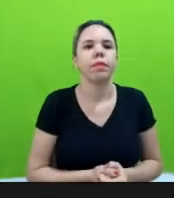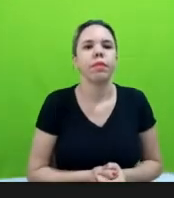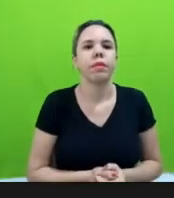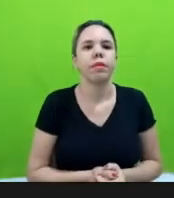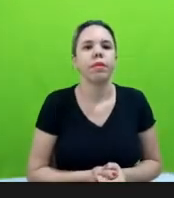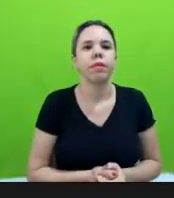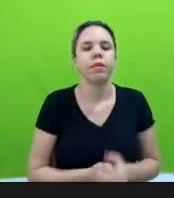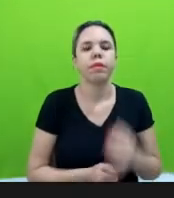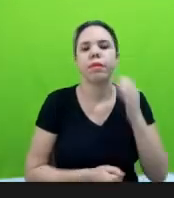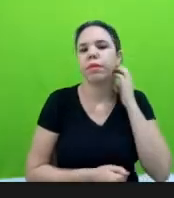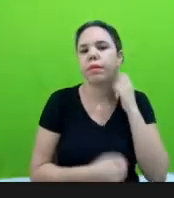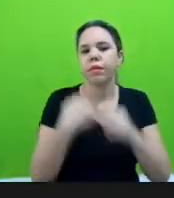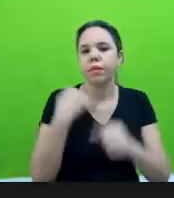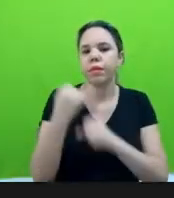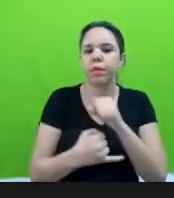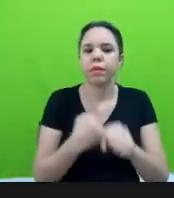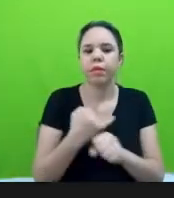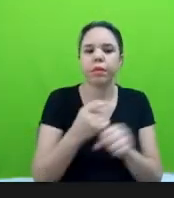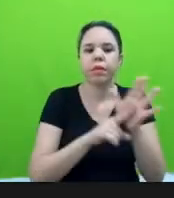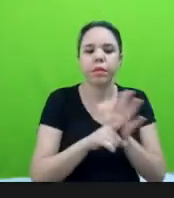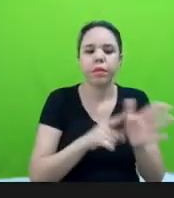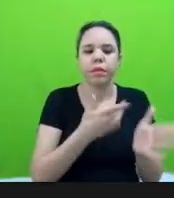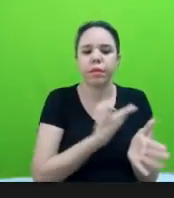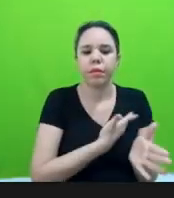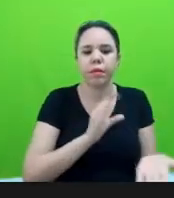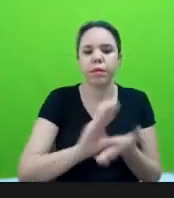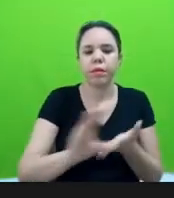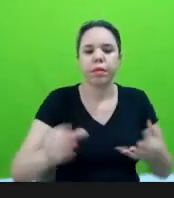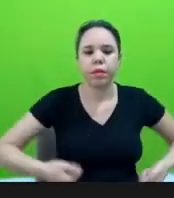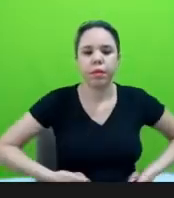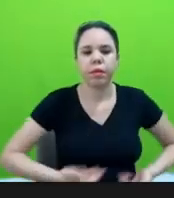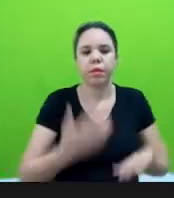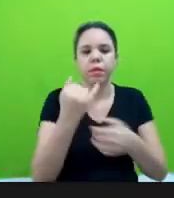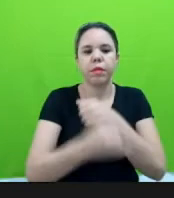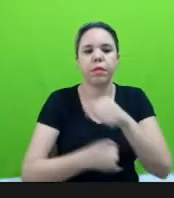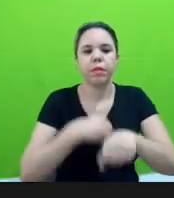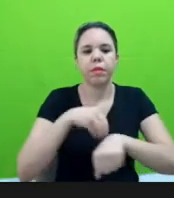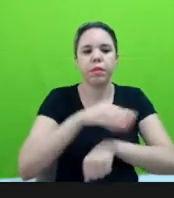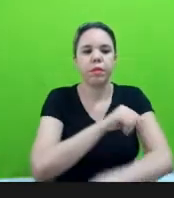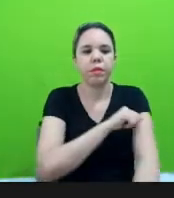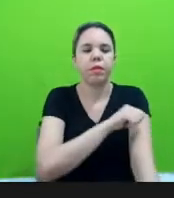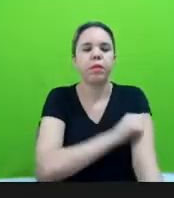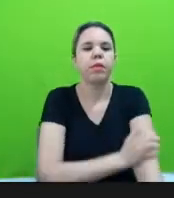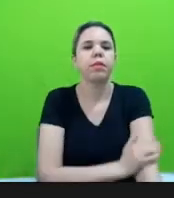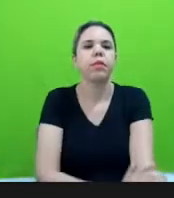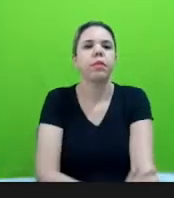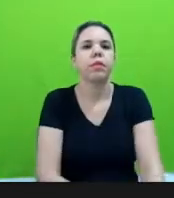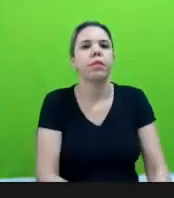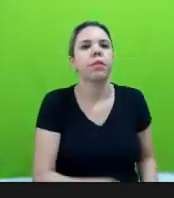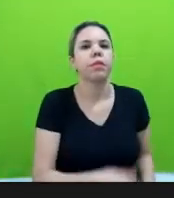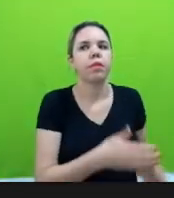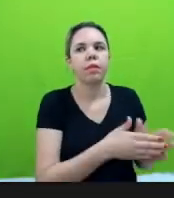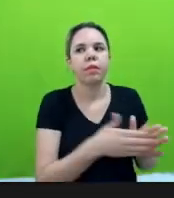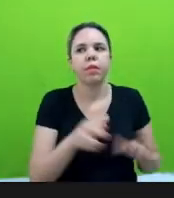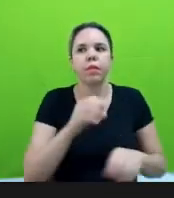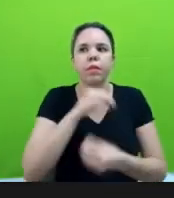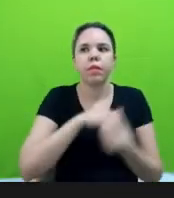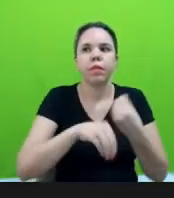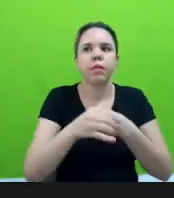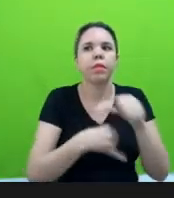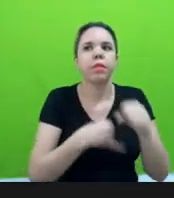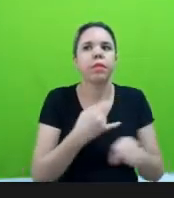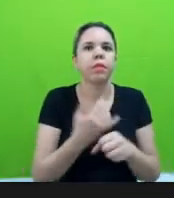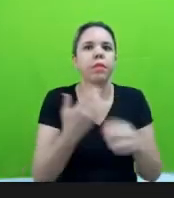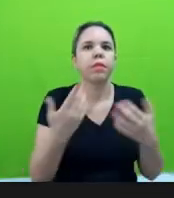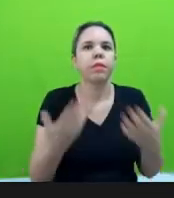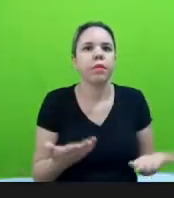à internet, ao governo gastar para fornecer internet para os alunos, nesse momento de ensino híbrido e tudo mais. E